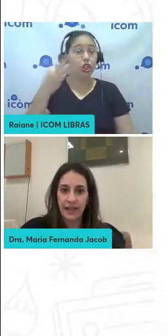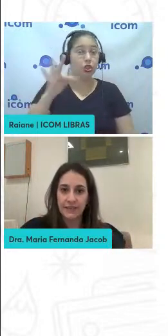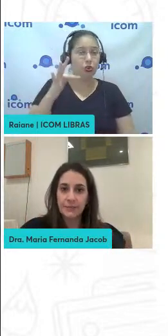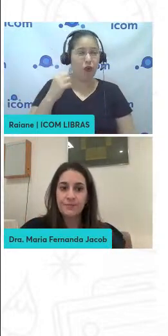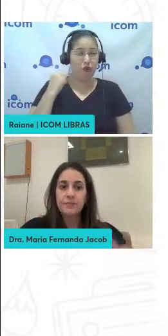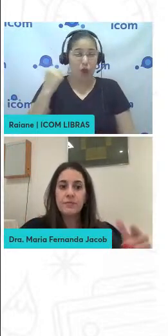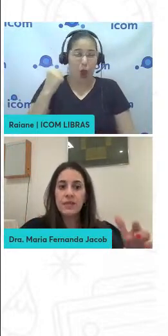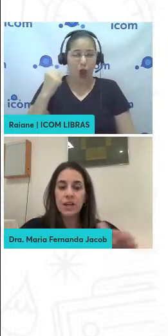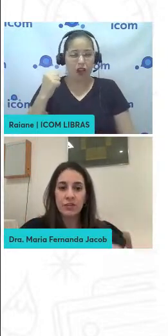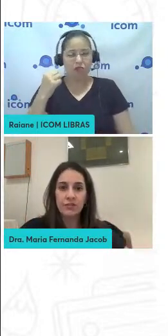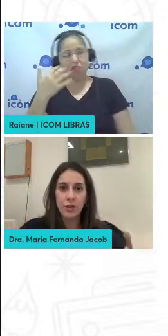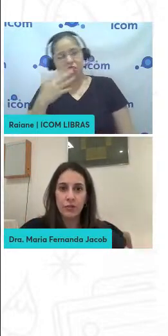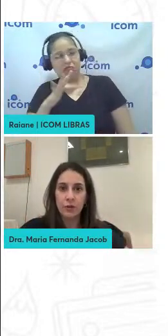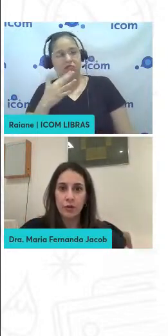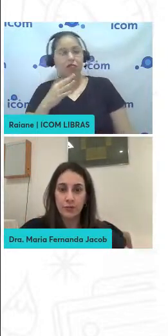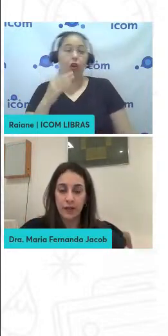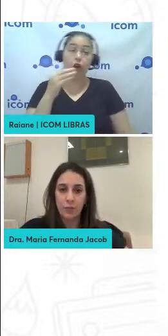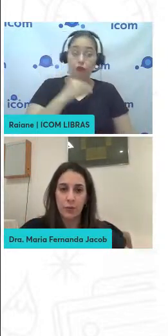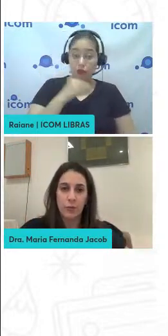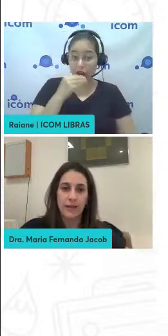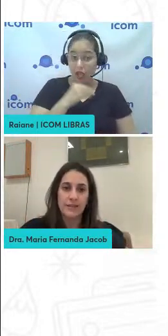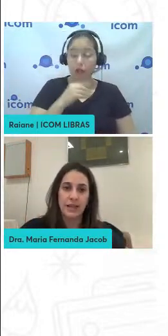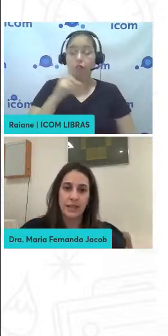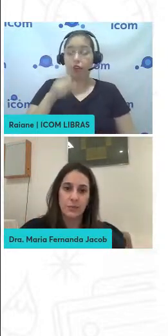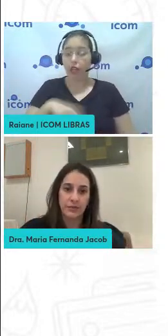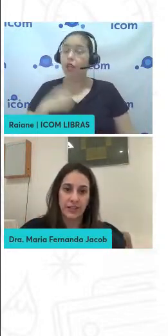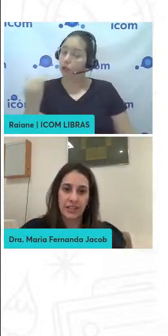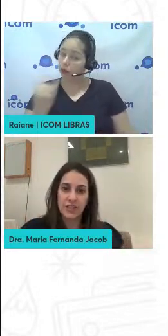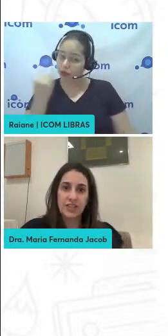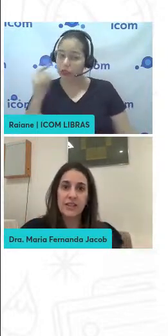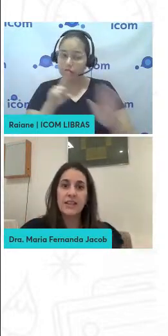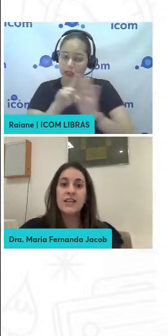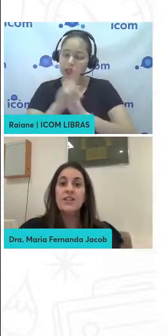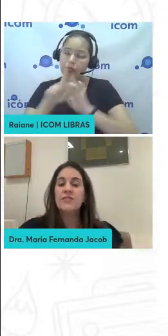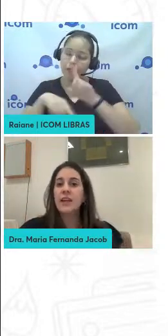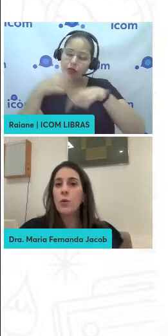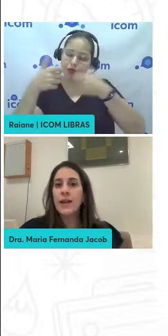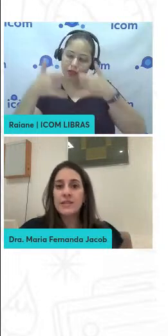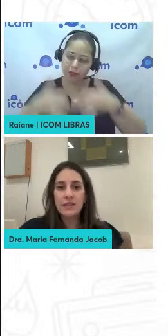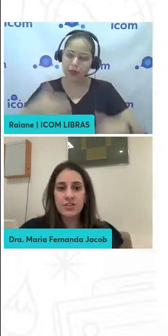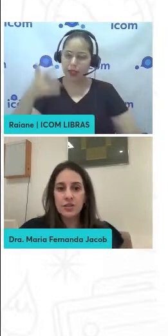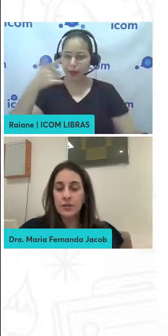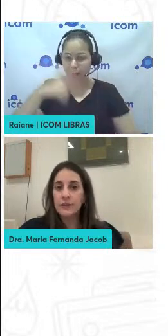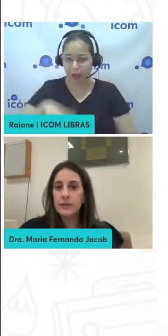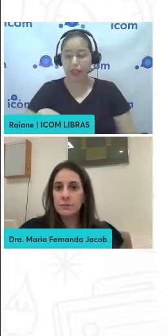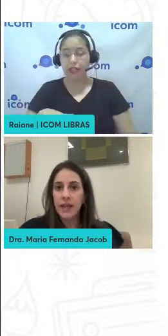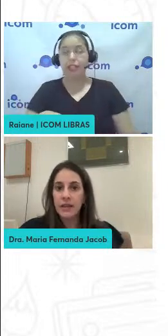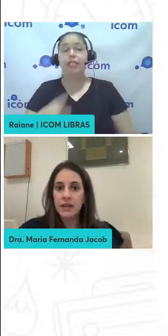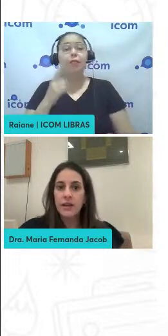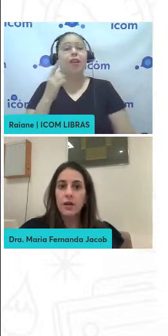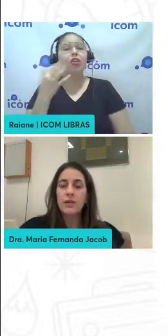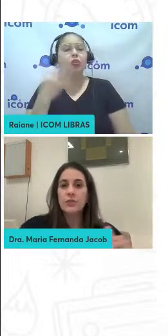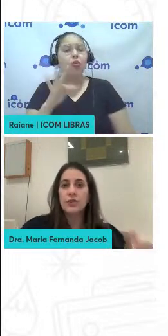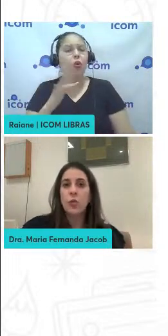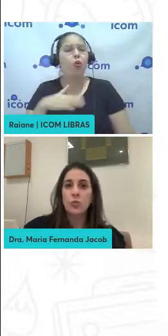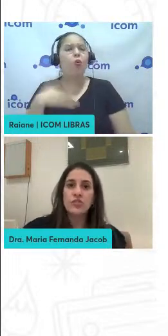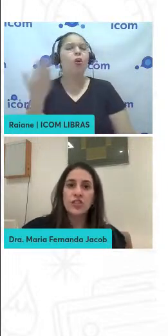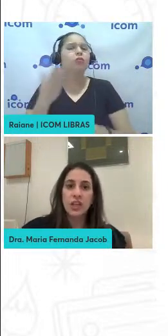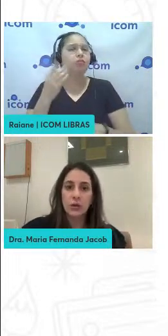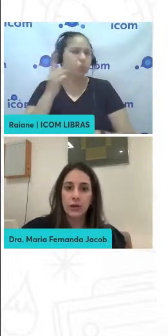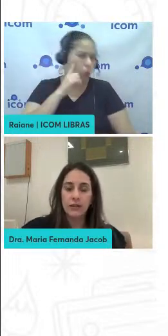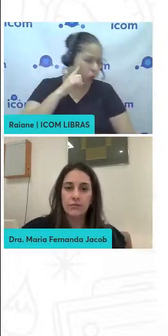ser avaliada. Eu vou falar um pouco mais dela aqui para frente. Frequência de dor também. É uma